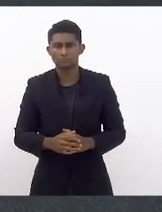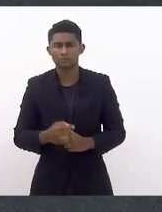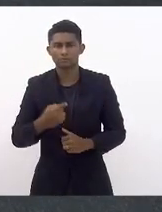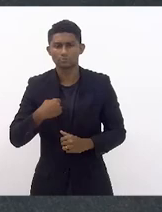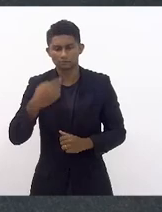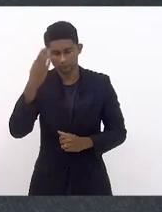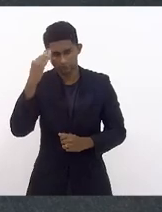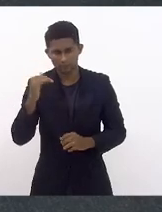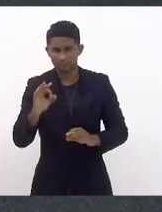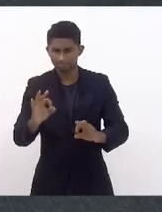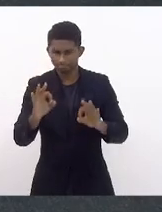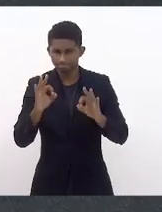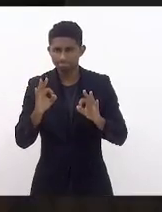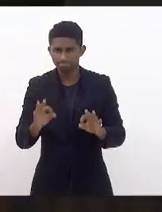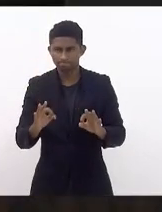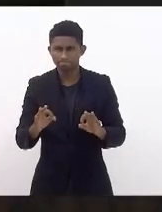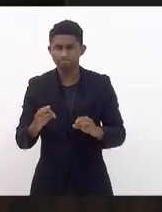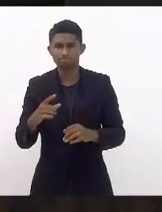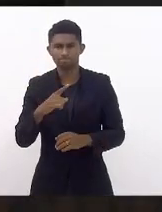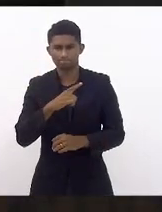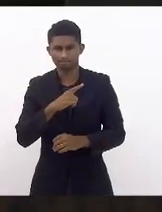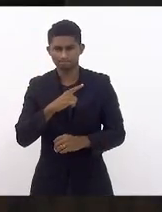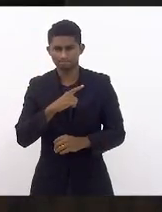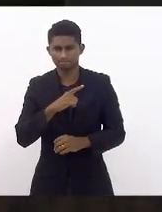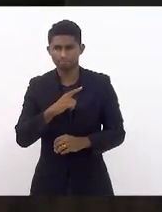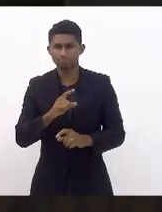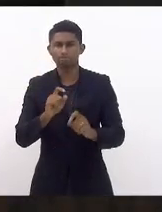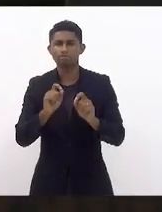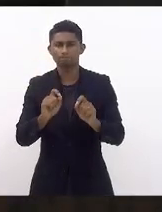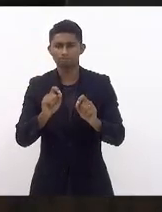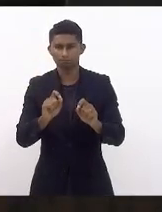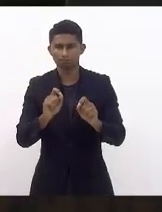desfrutarei do teu rico